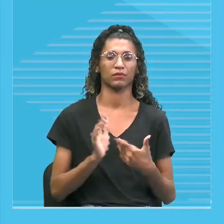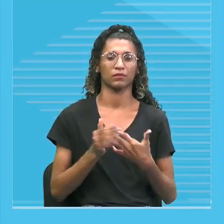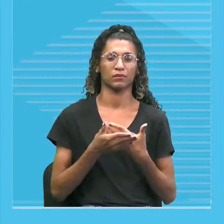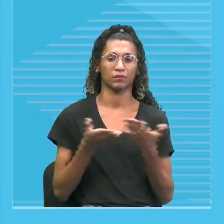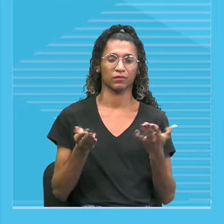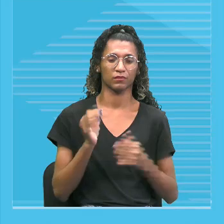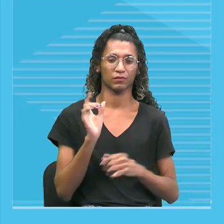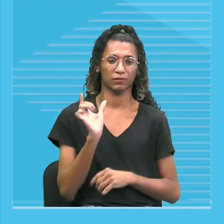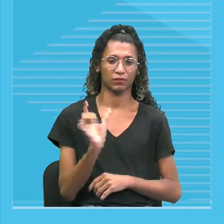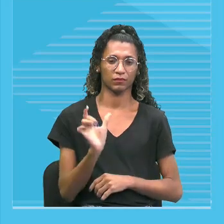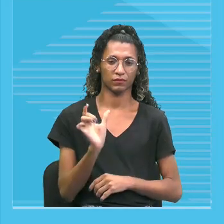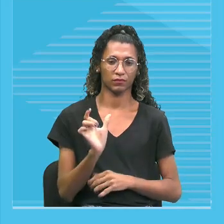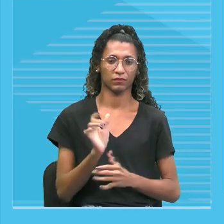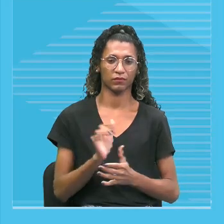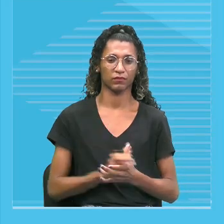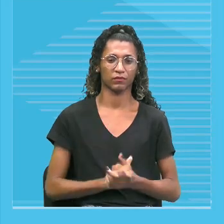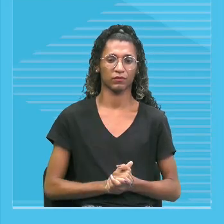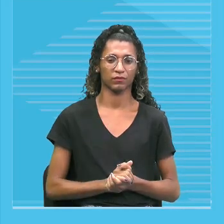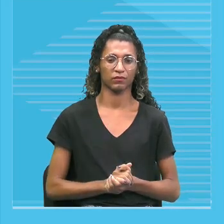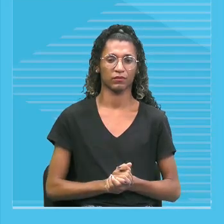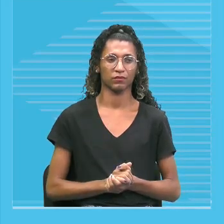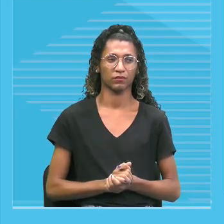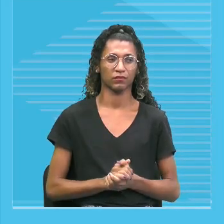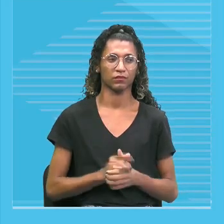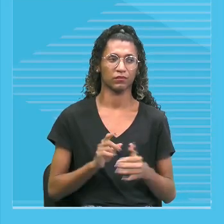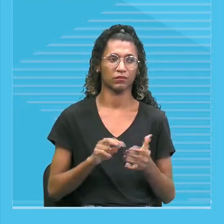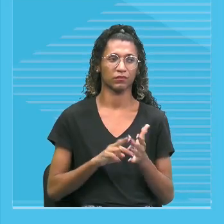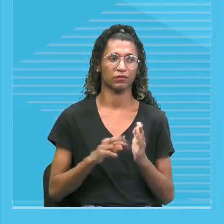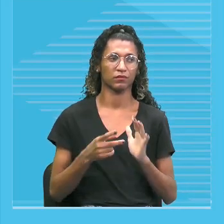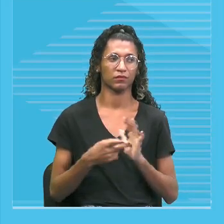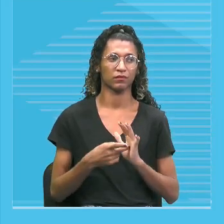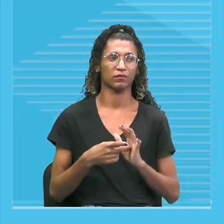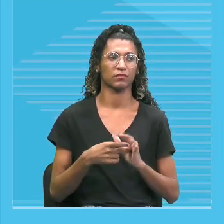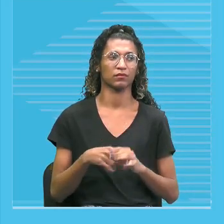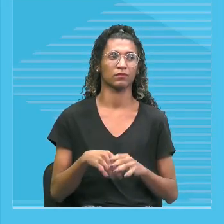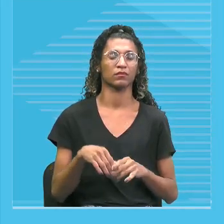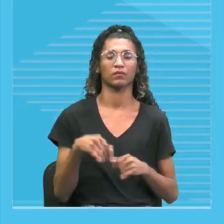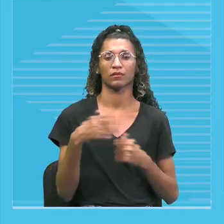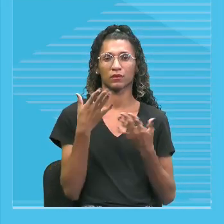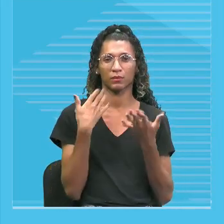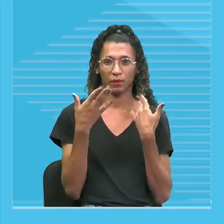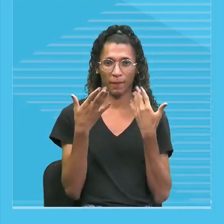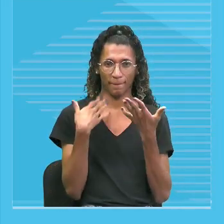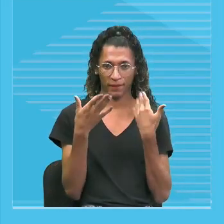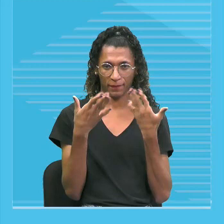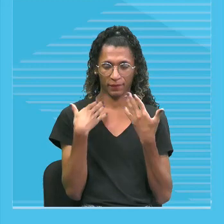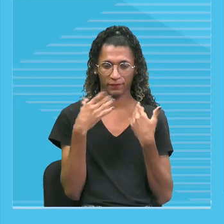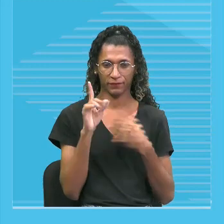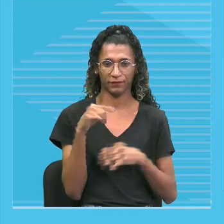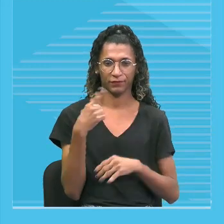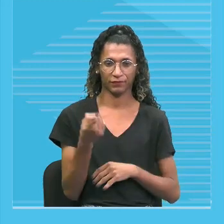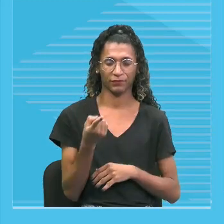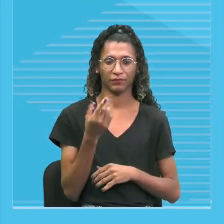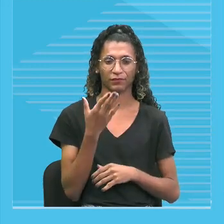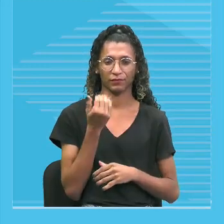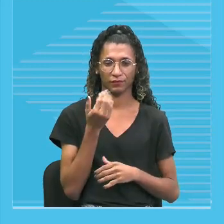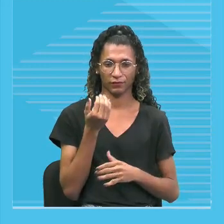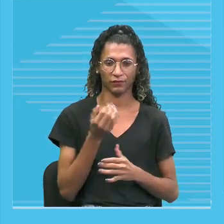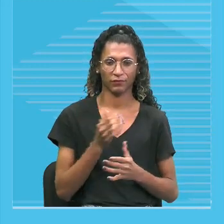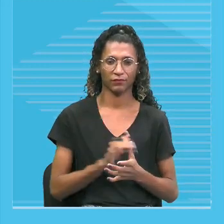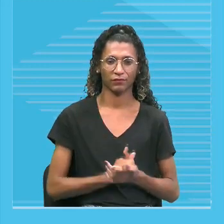sobremesa que significa bate-papo após as refeições tá